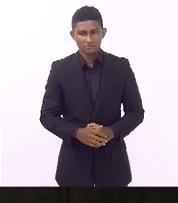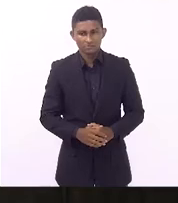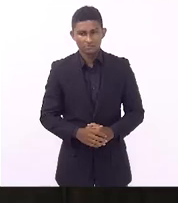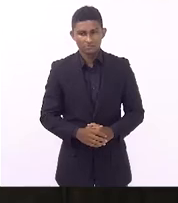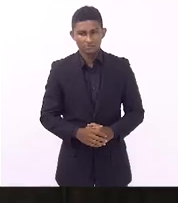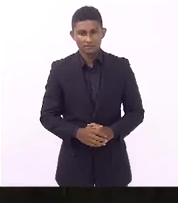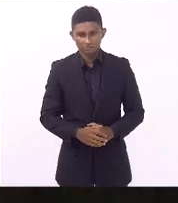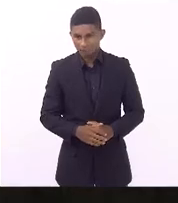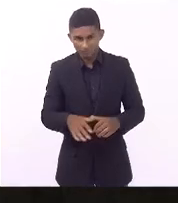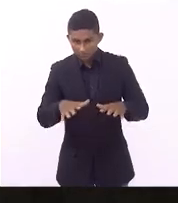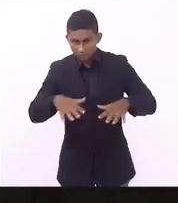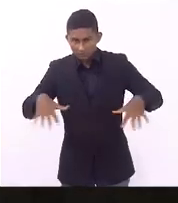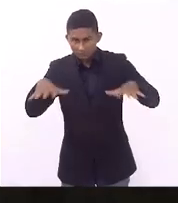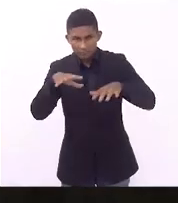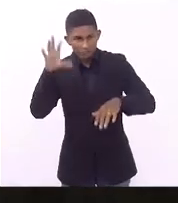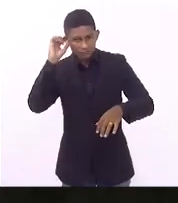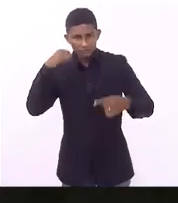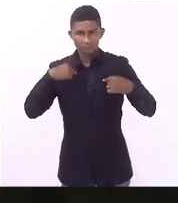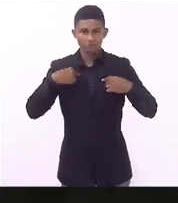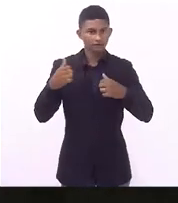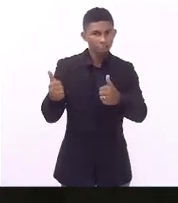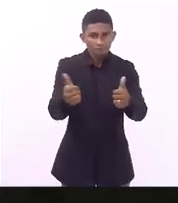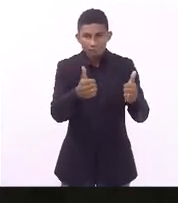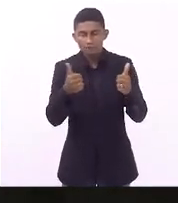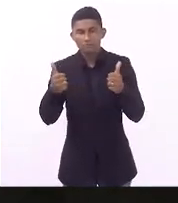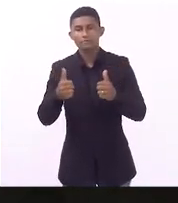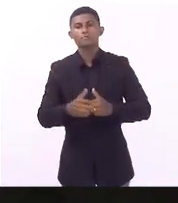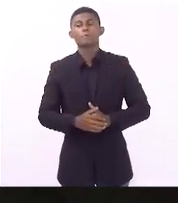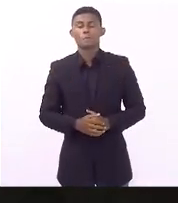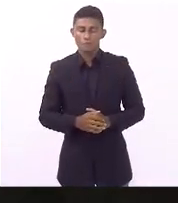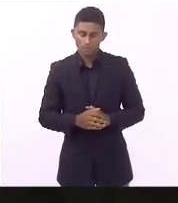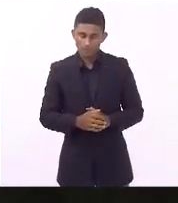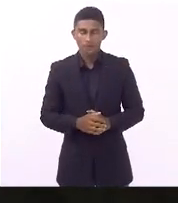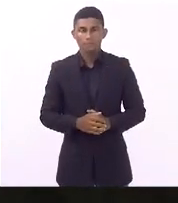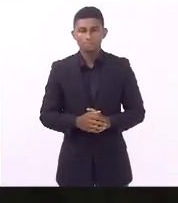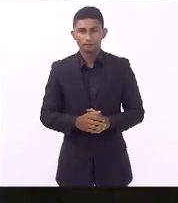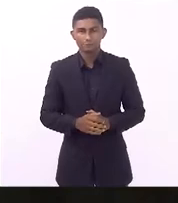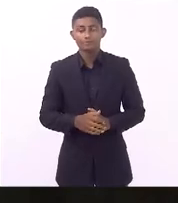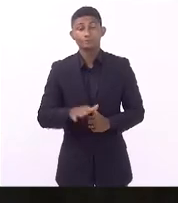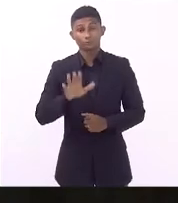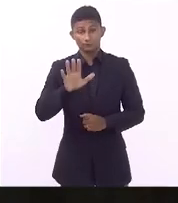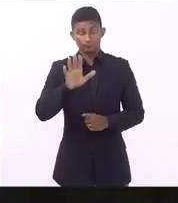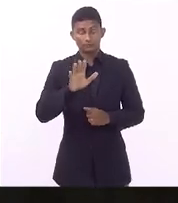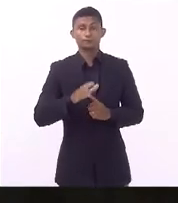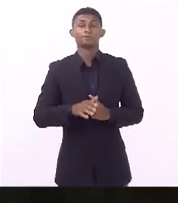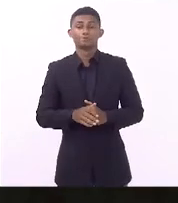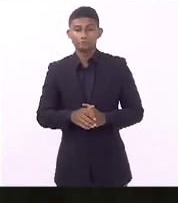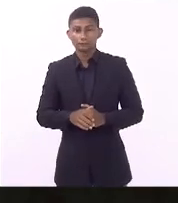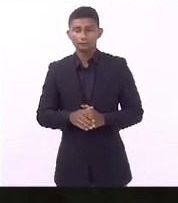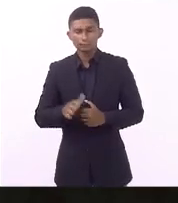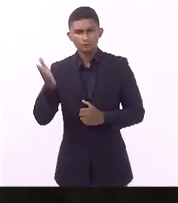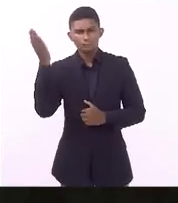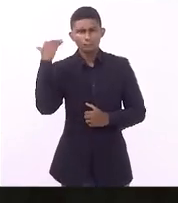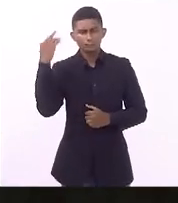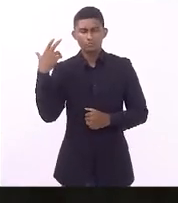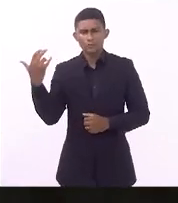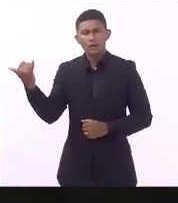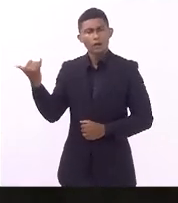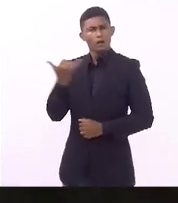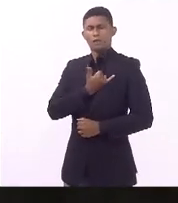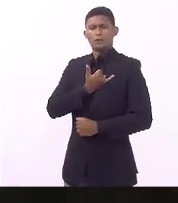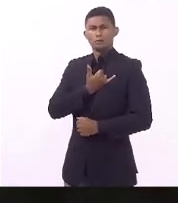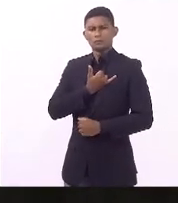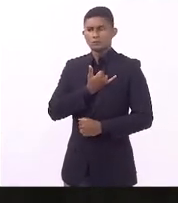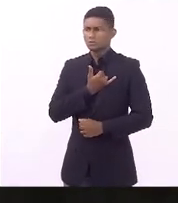agora tá, todo mundo está ouvindo. Mas quando... eu recebi a notícia de que ela